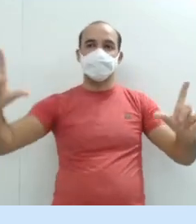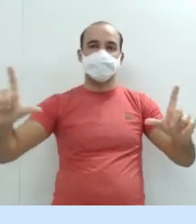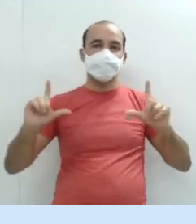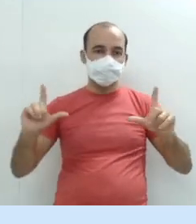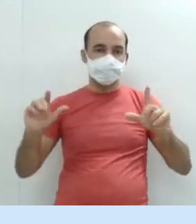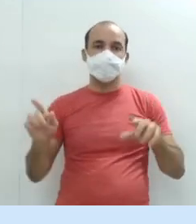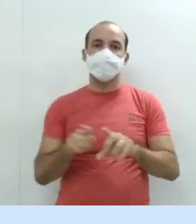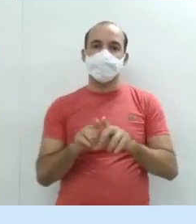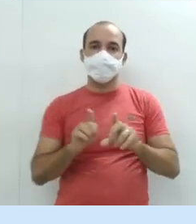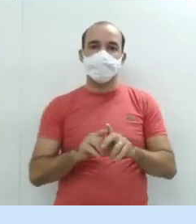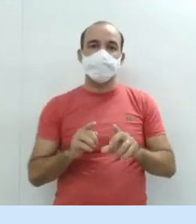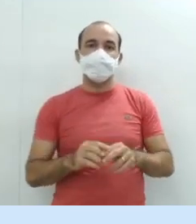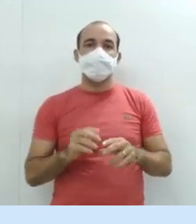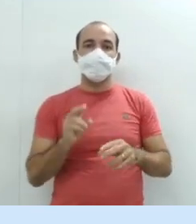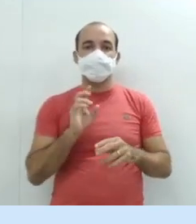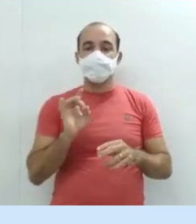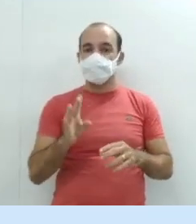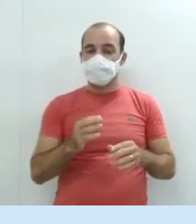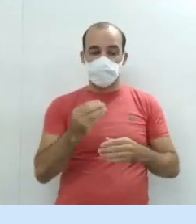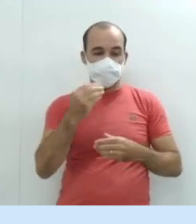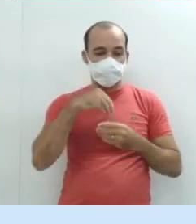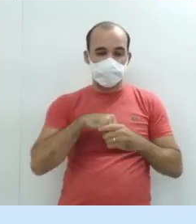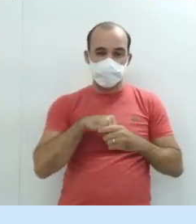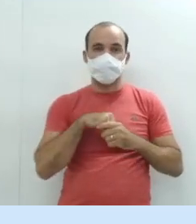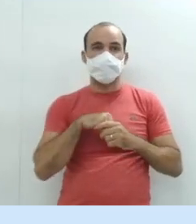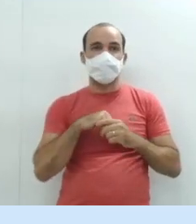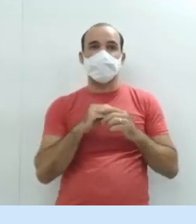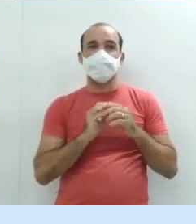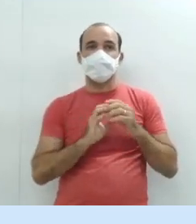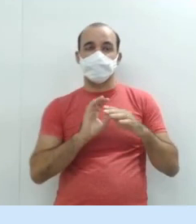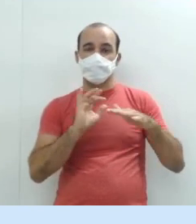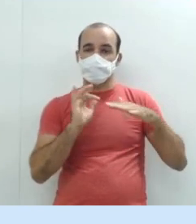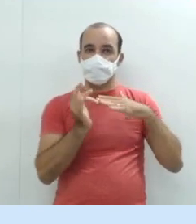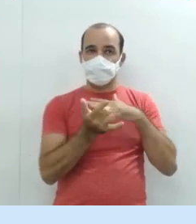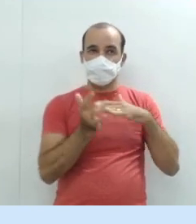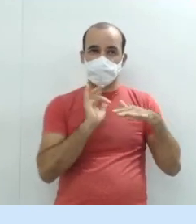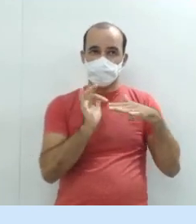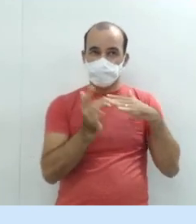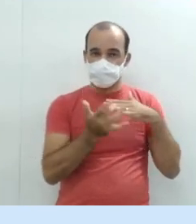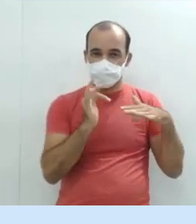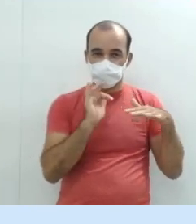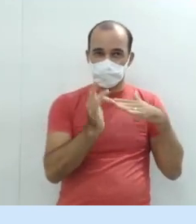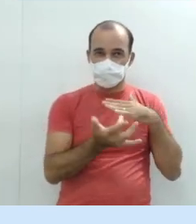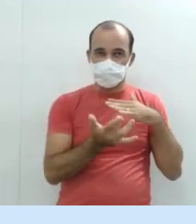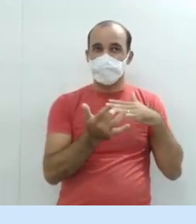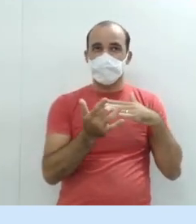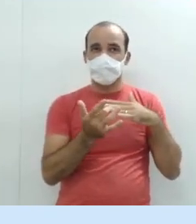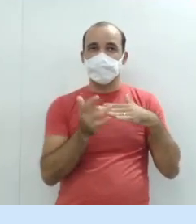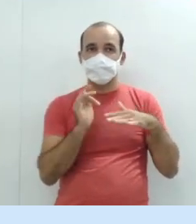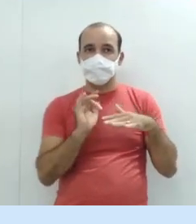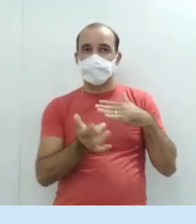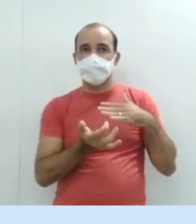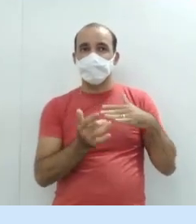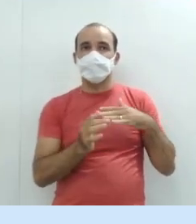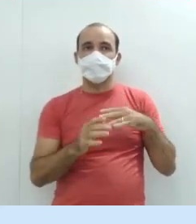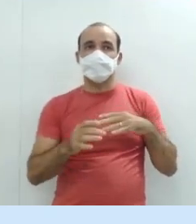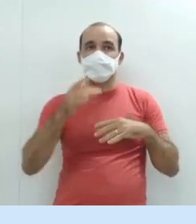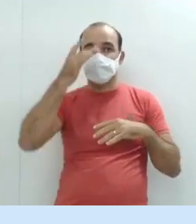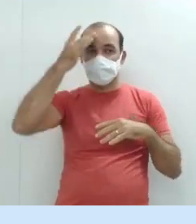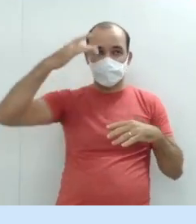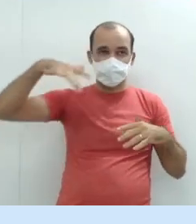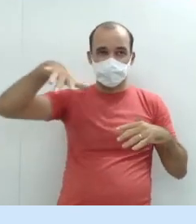afastam cada vez mais de si mesmo, porque eles começam agora a olhar apenas para aquilo